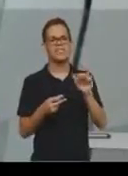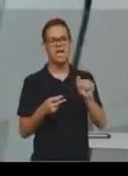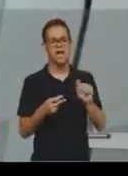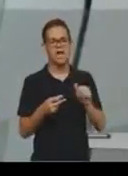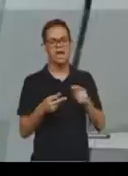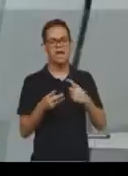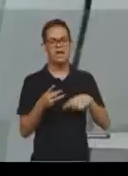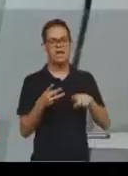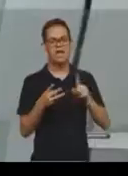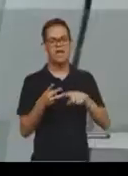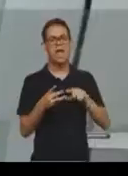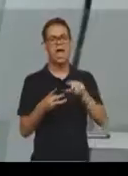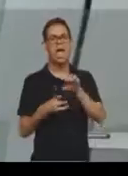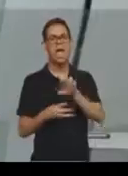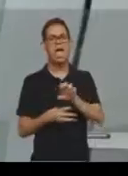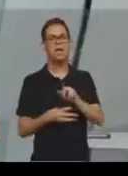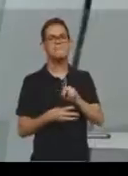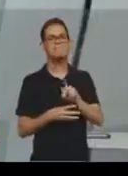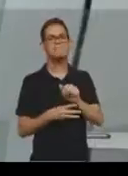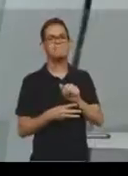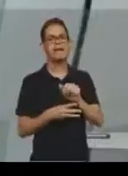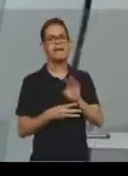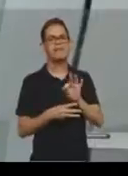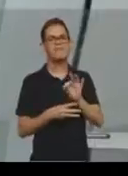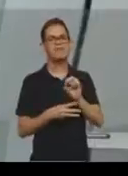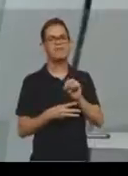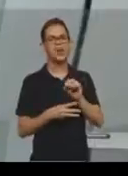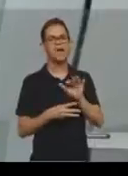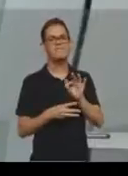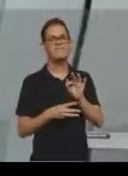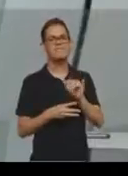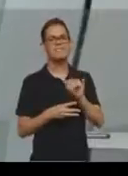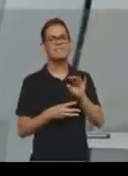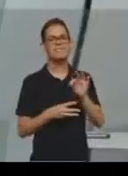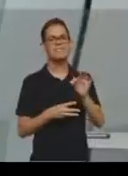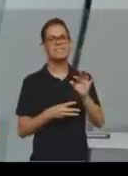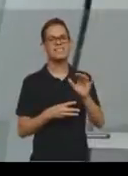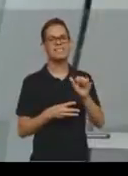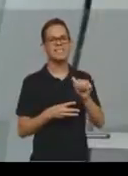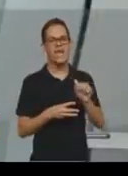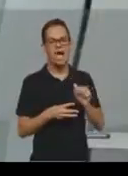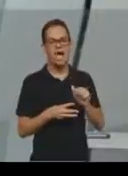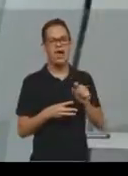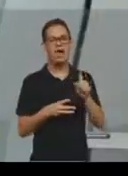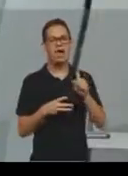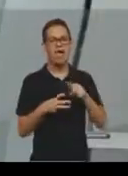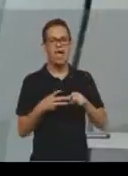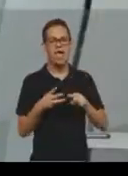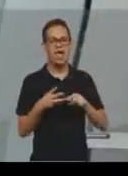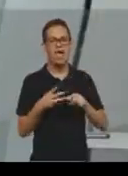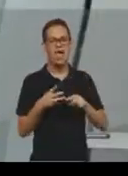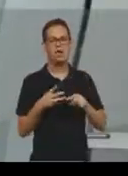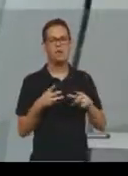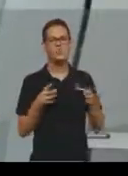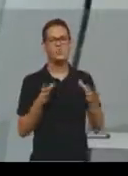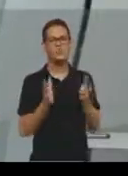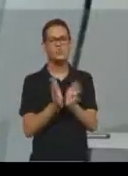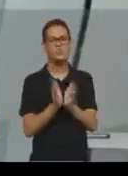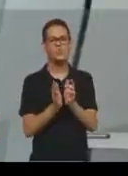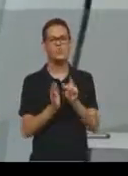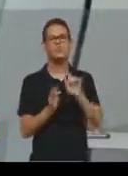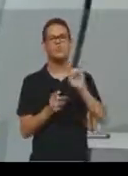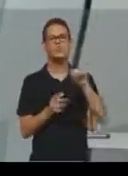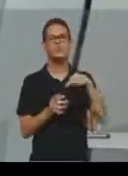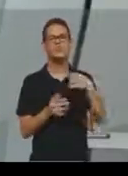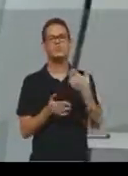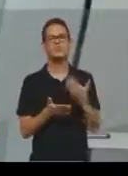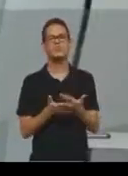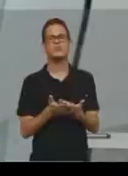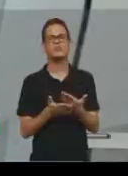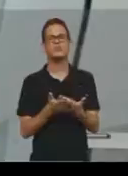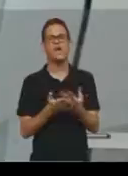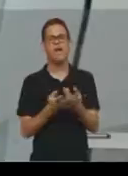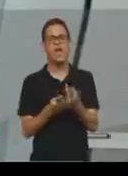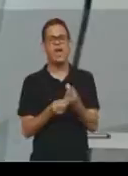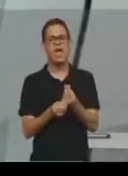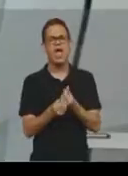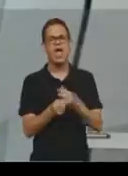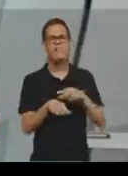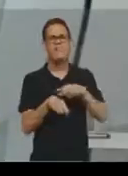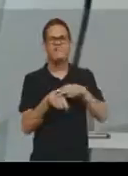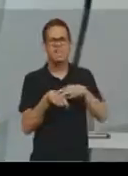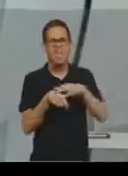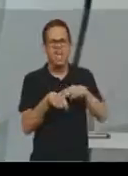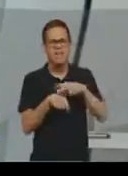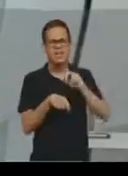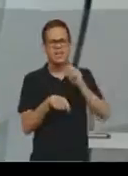filo hepatófita, que é representado pelas hepáticas, que nós vamos conhecer mais os musgos, que logo depois,